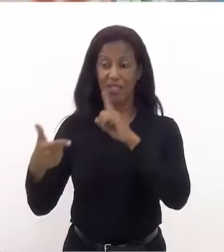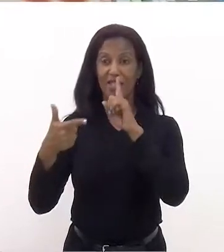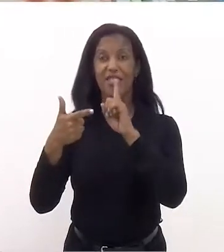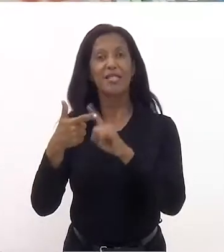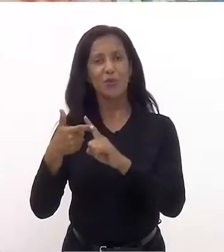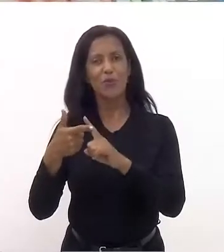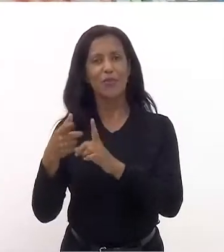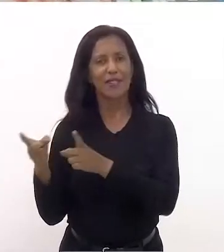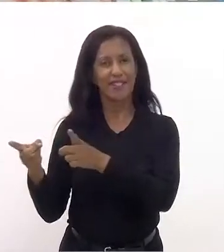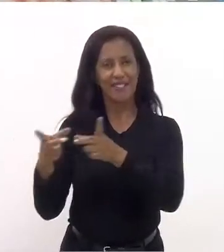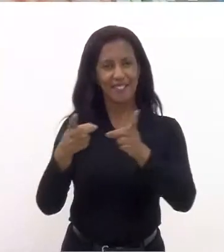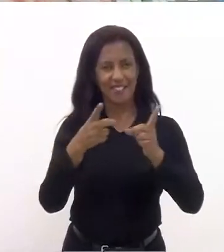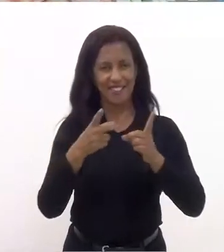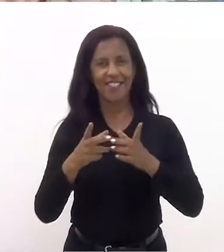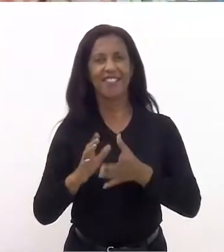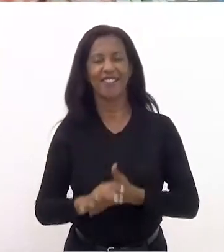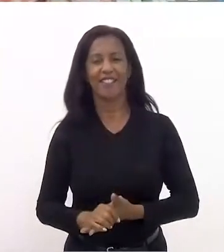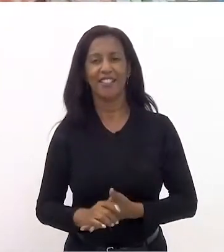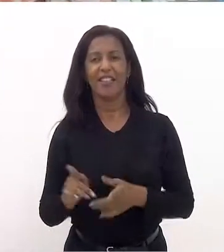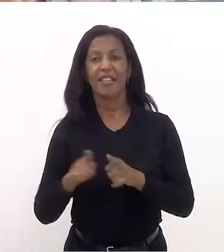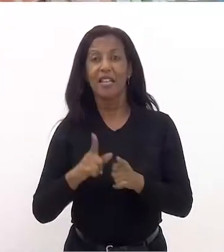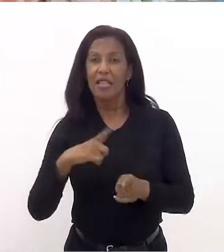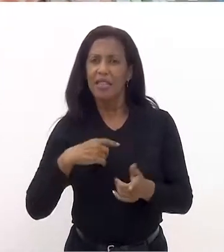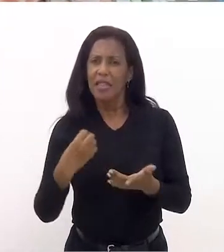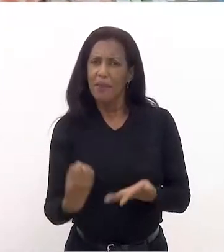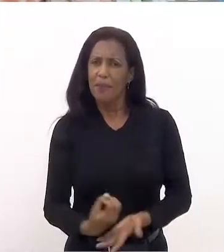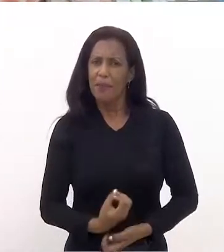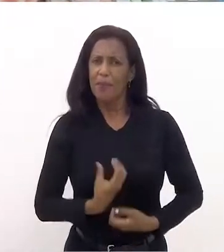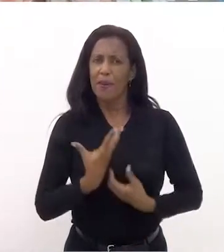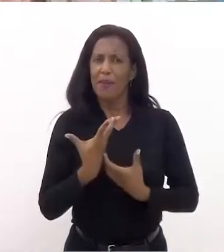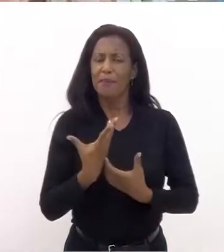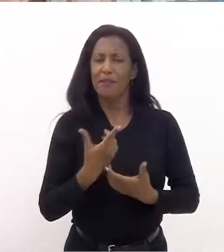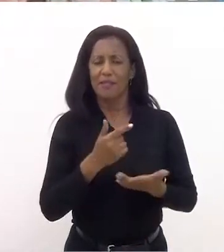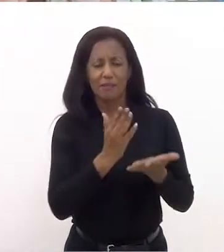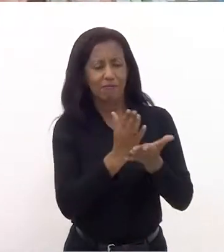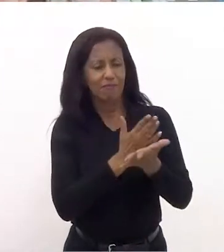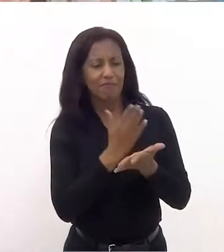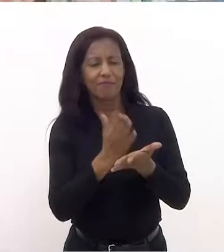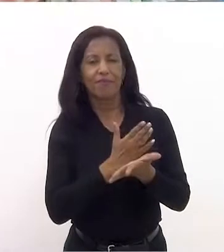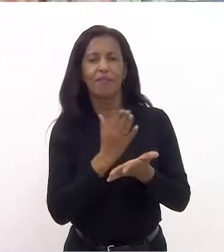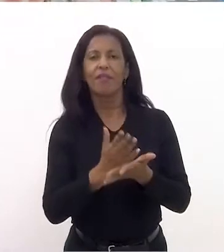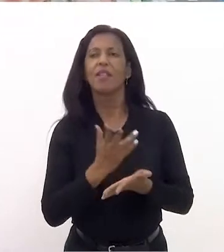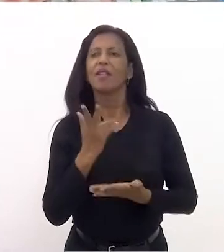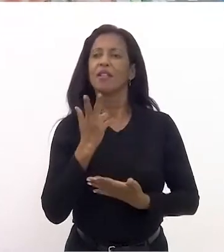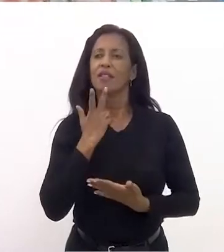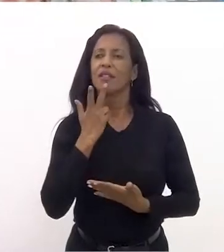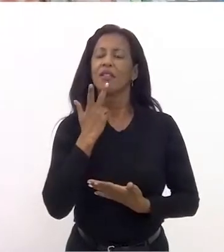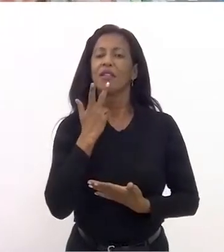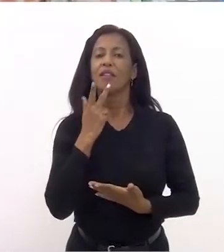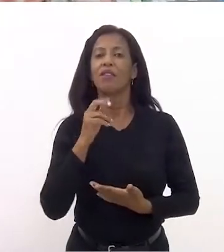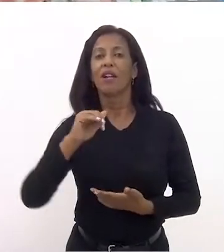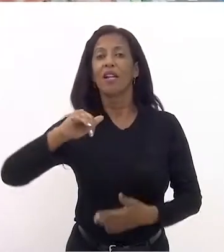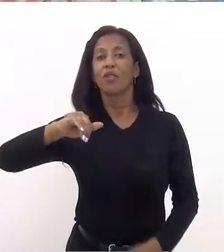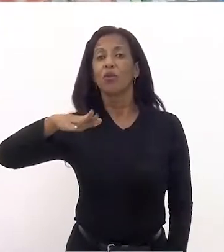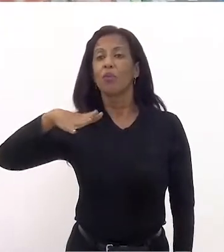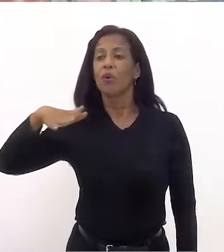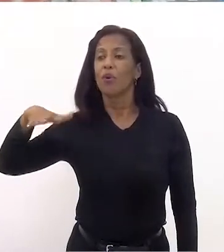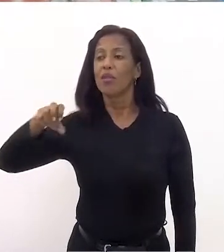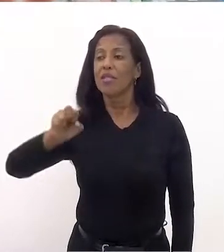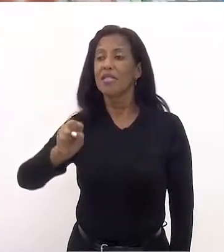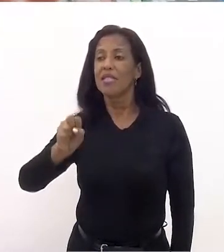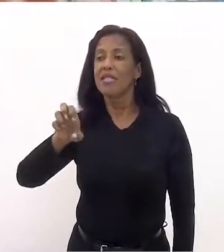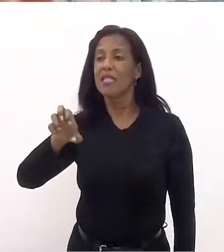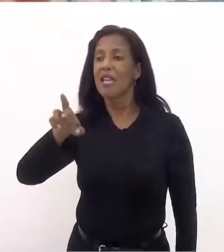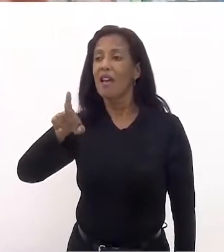esta segunda, acrescentei. E aqui há poemas que falam sobre o Cerrado